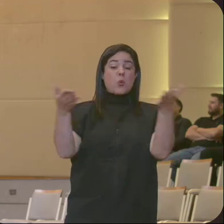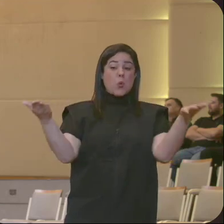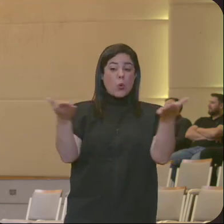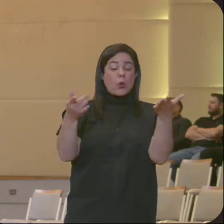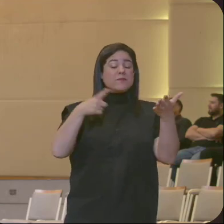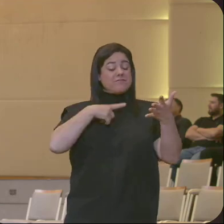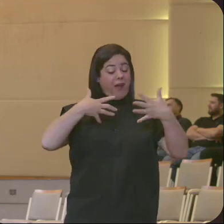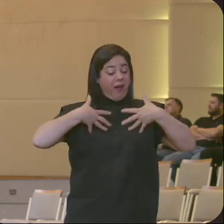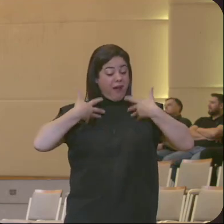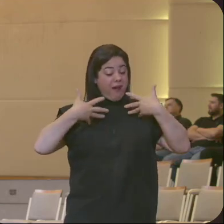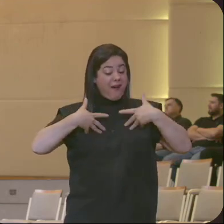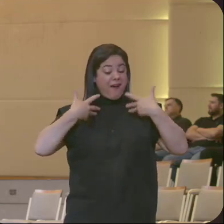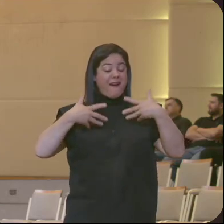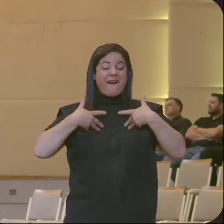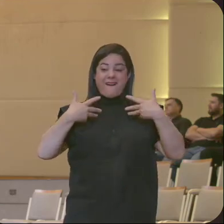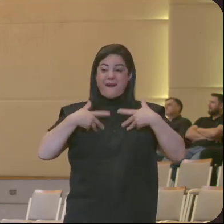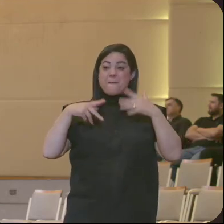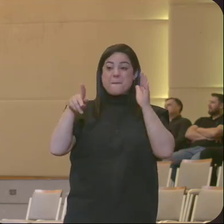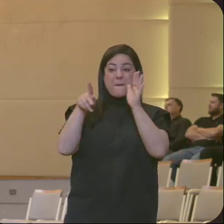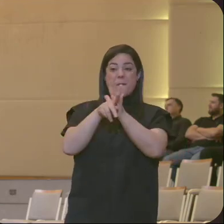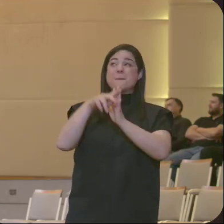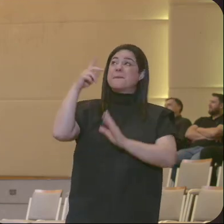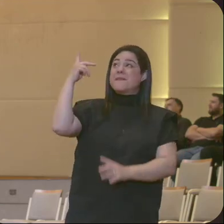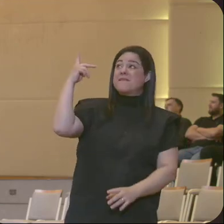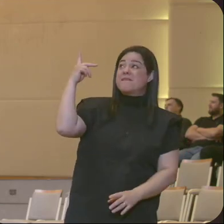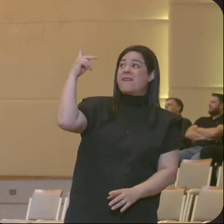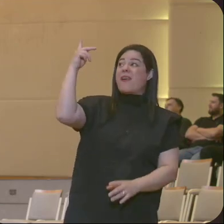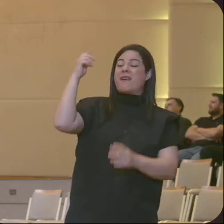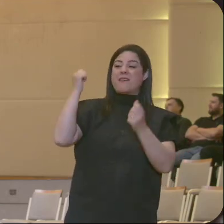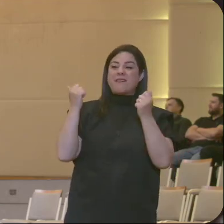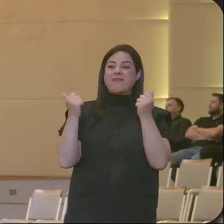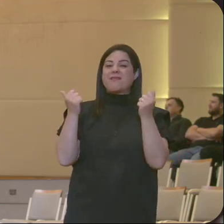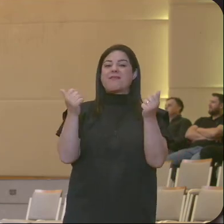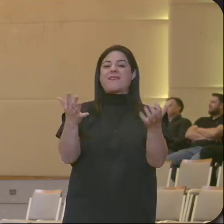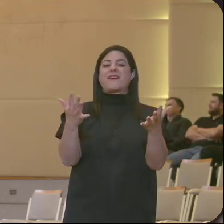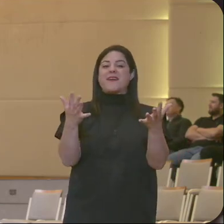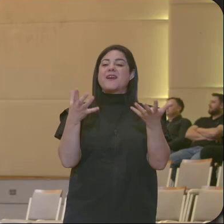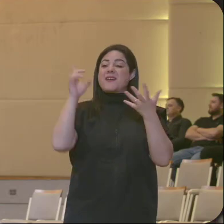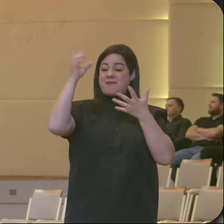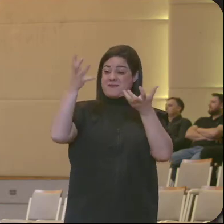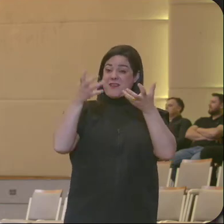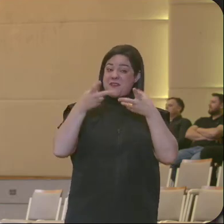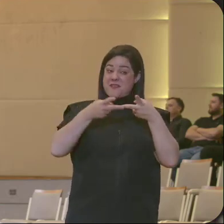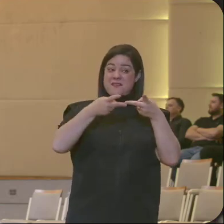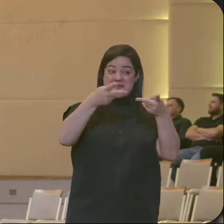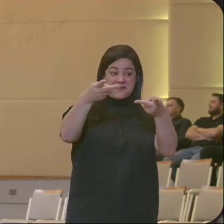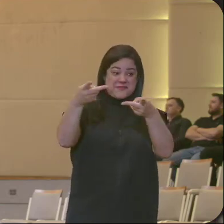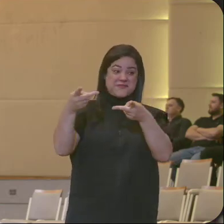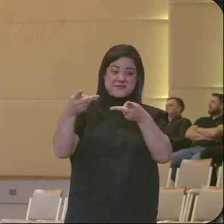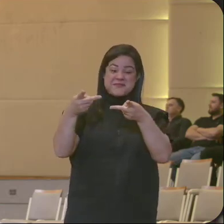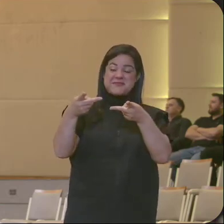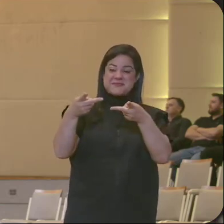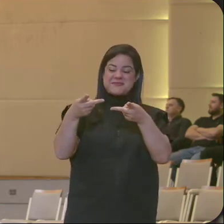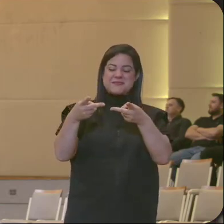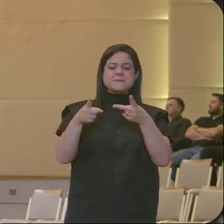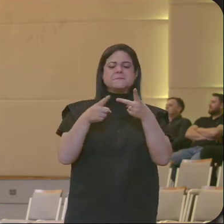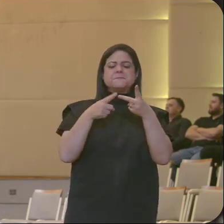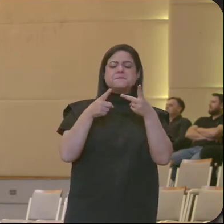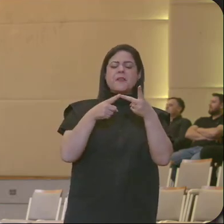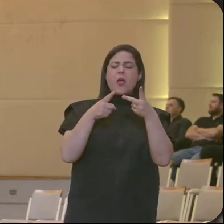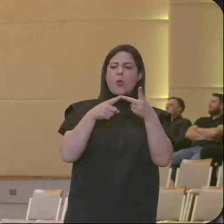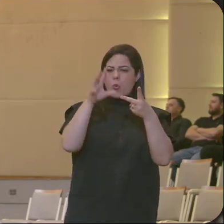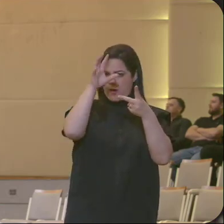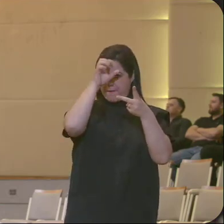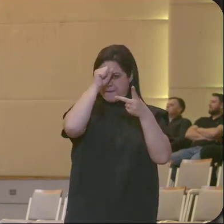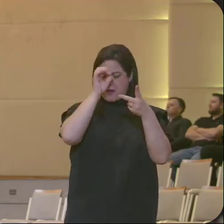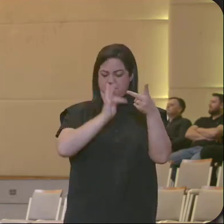com alegria sobrenatural. Deus quer te visitar. Segunda coisa que a gente